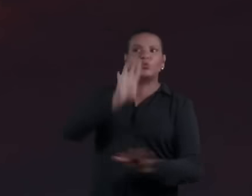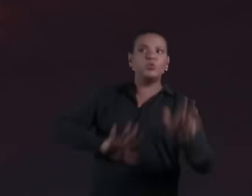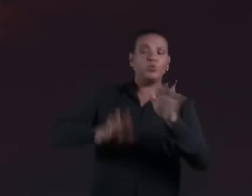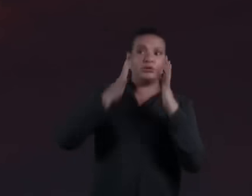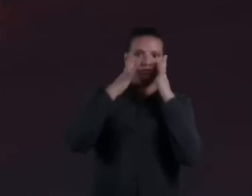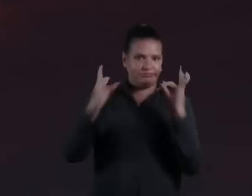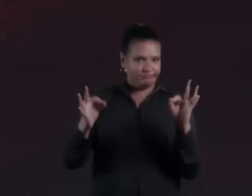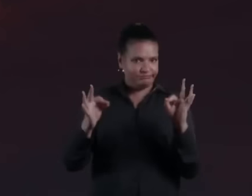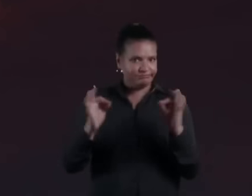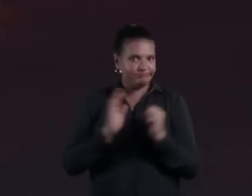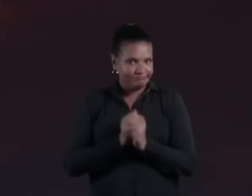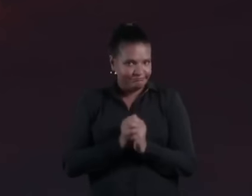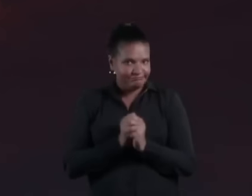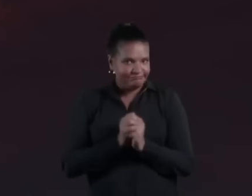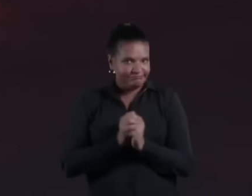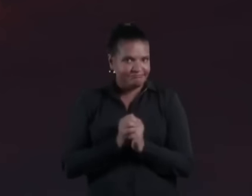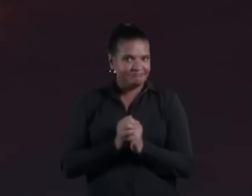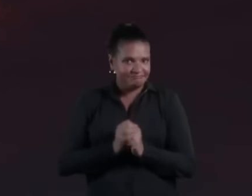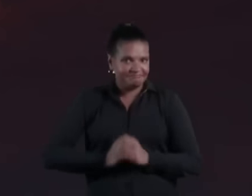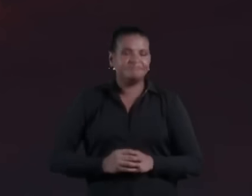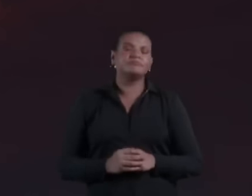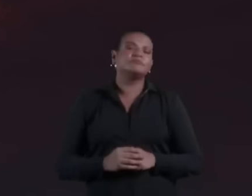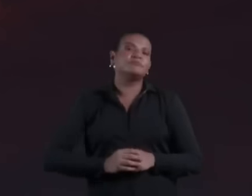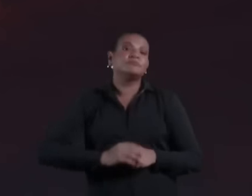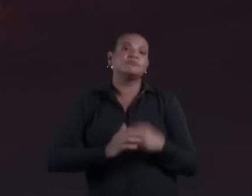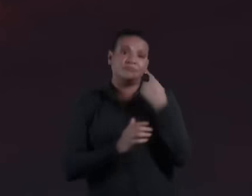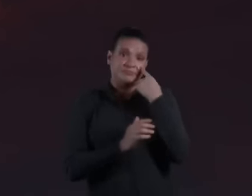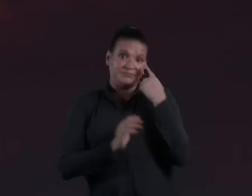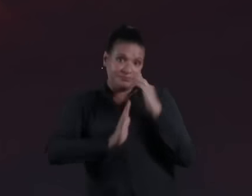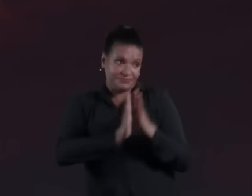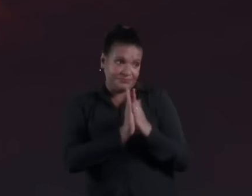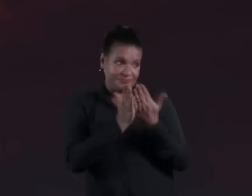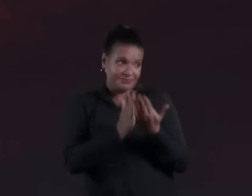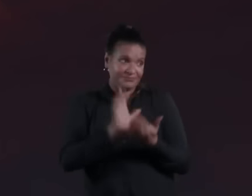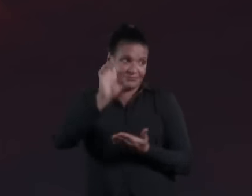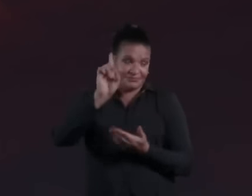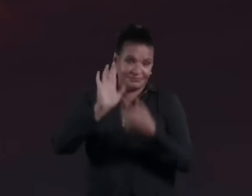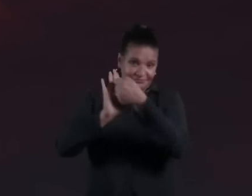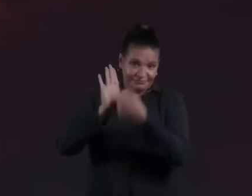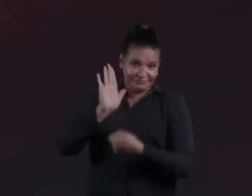Amém sabe gente o texto diz